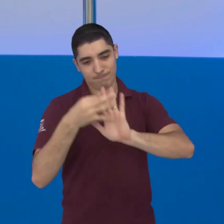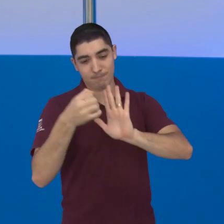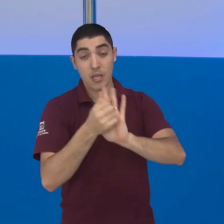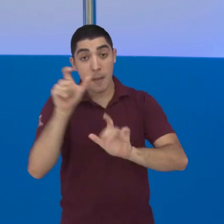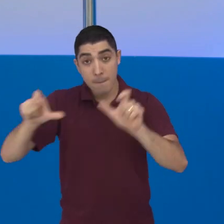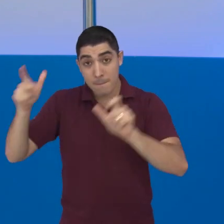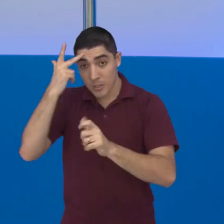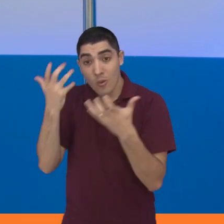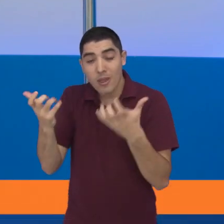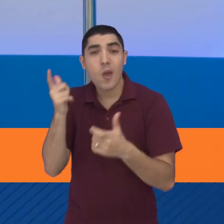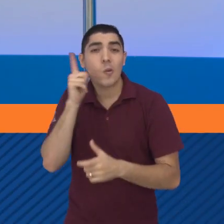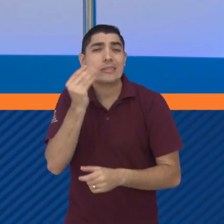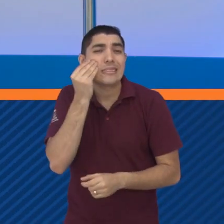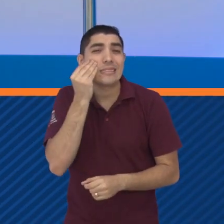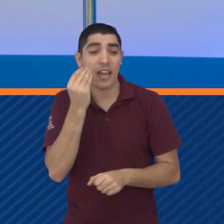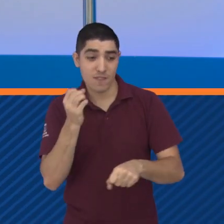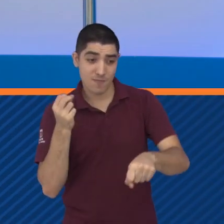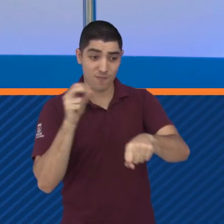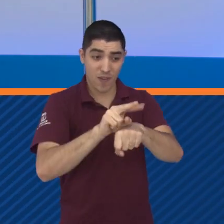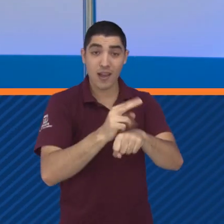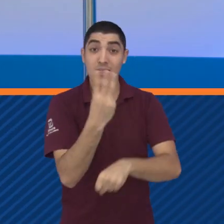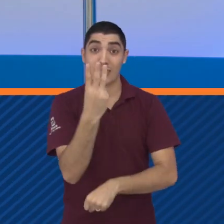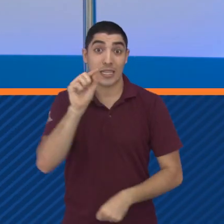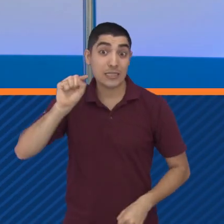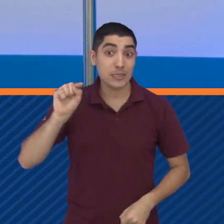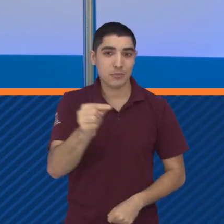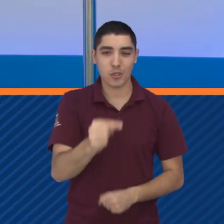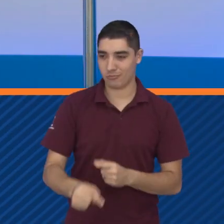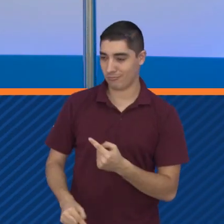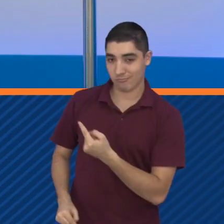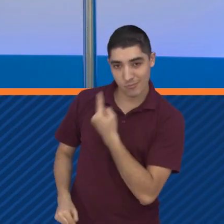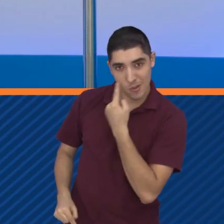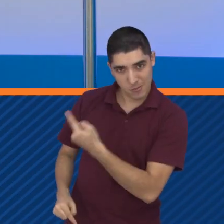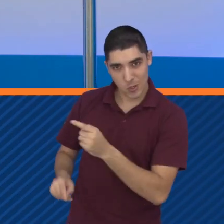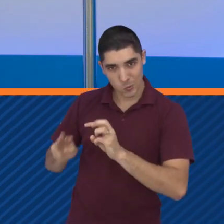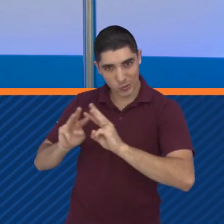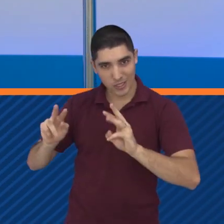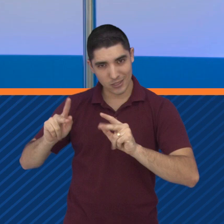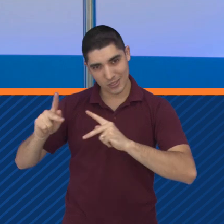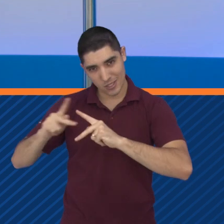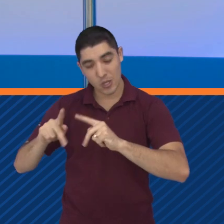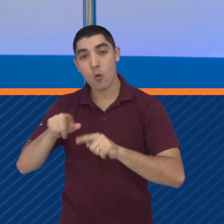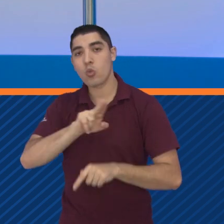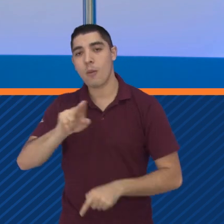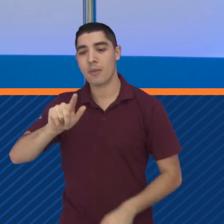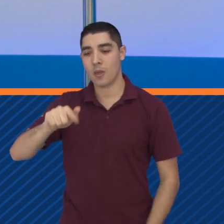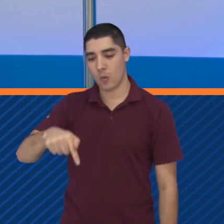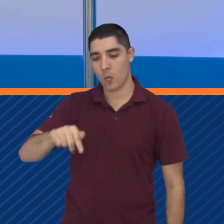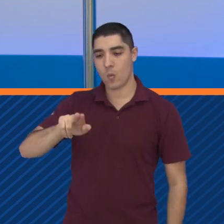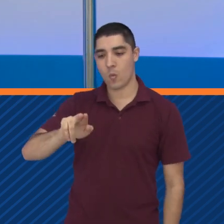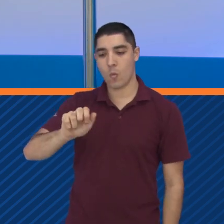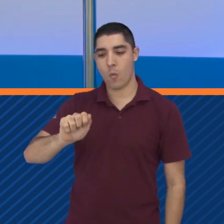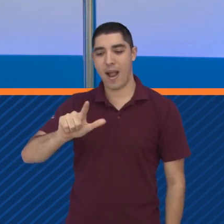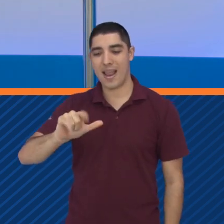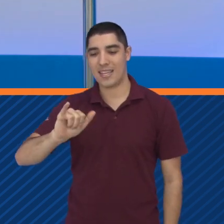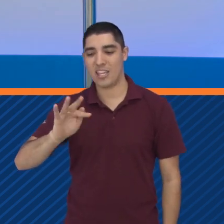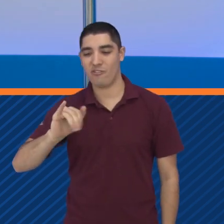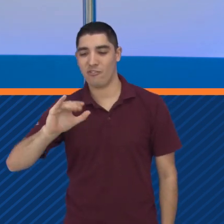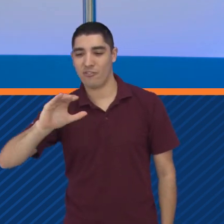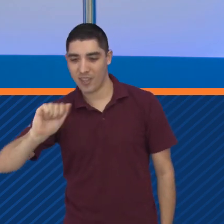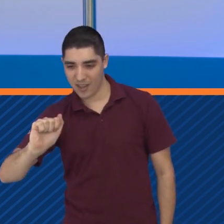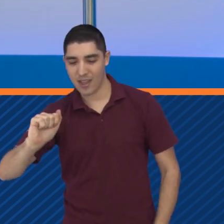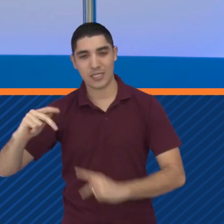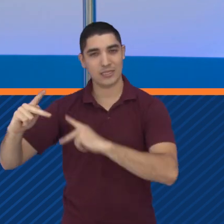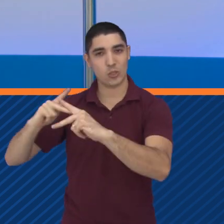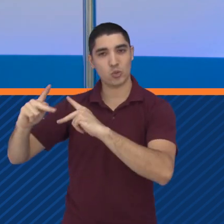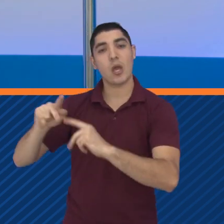candidatar a uma das mais de 3.000 vagas disponíveis pelo qualifica são Jé é em oito cursos gratuitos e à distância São